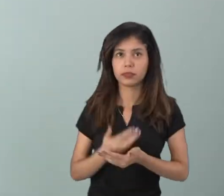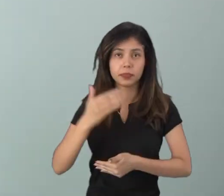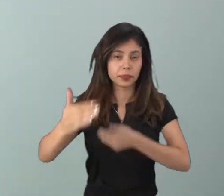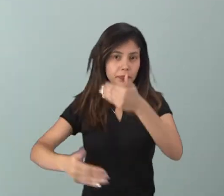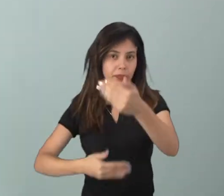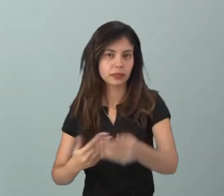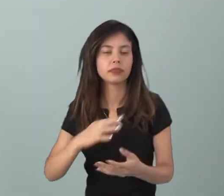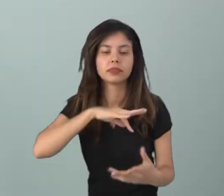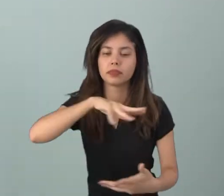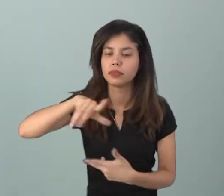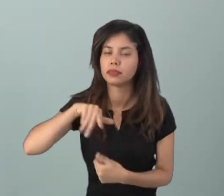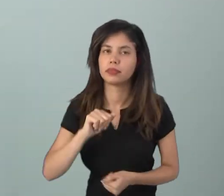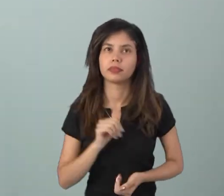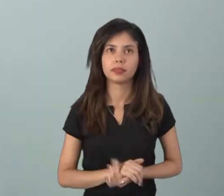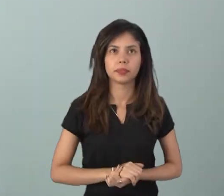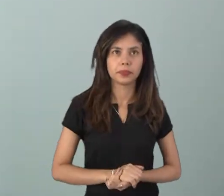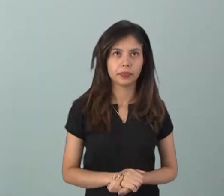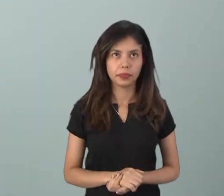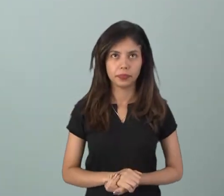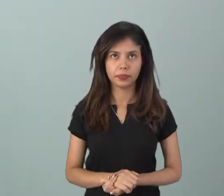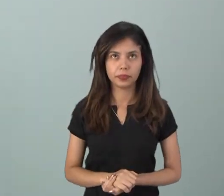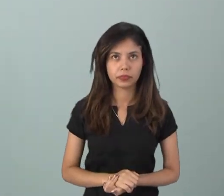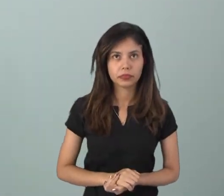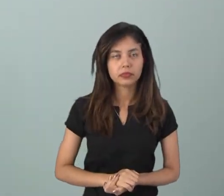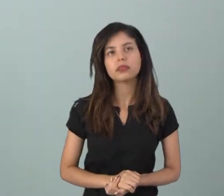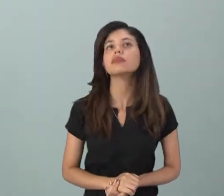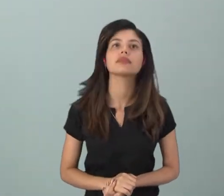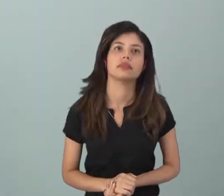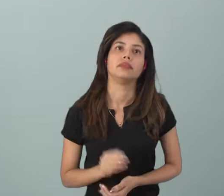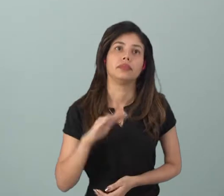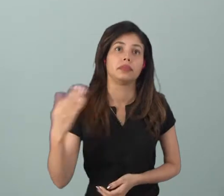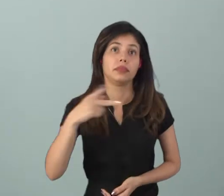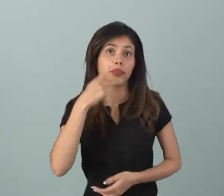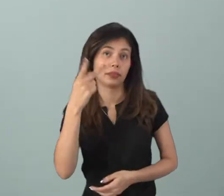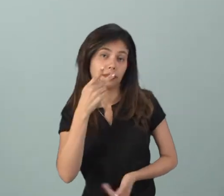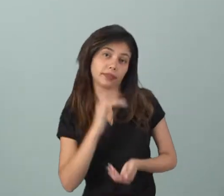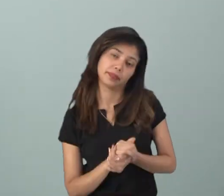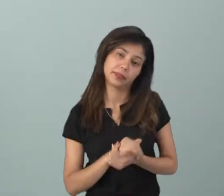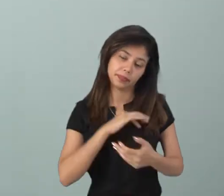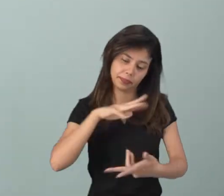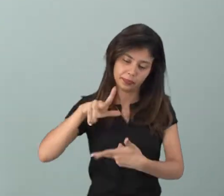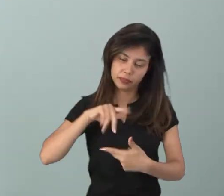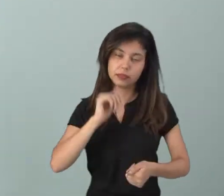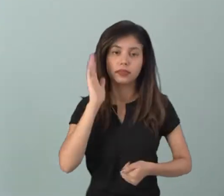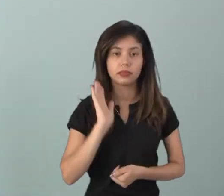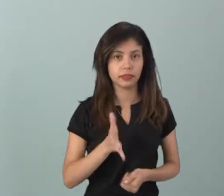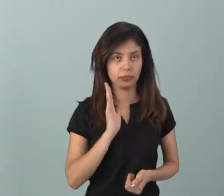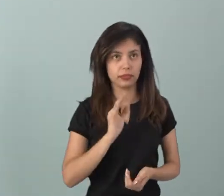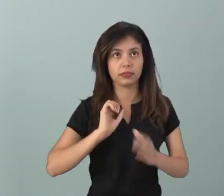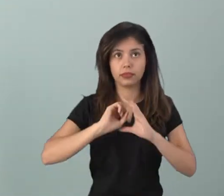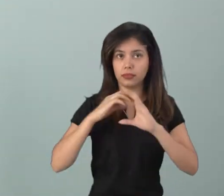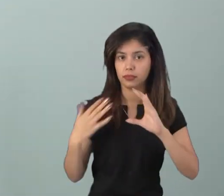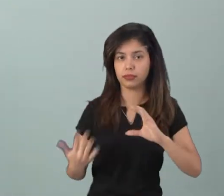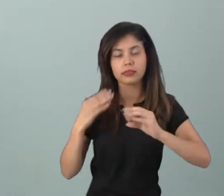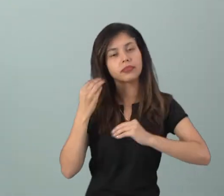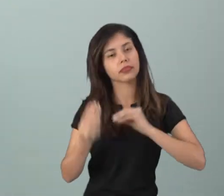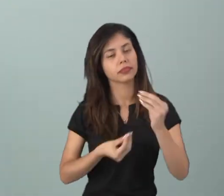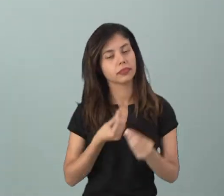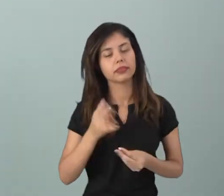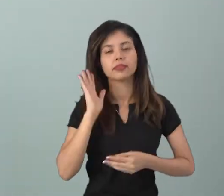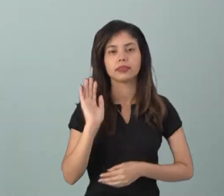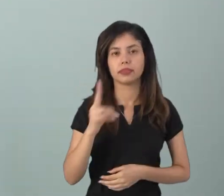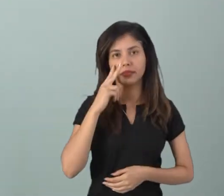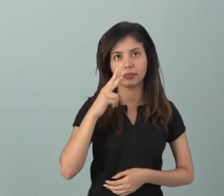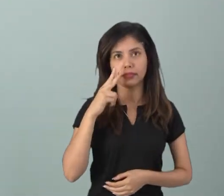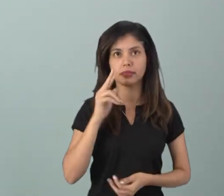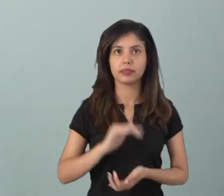no planeta. Vamos lá? Então, quando a gente fala sobre o nosso planeta, a gente já caracterizou o nosso planeta, já